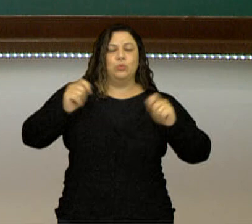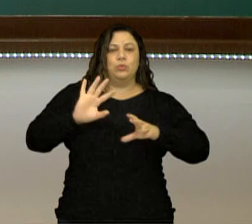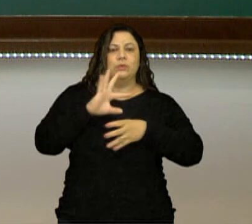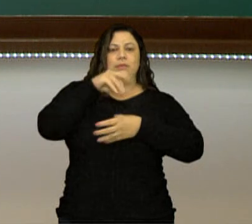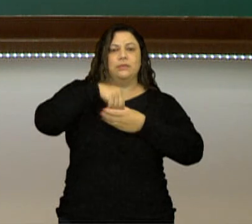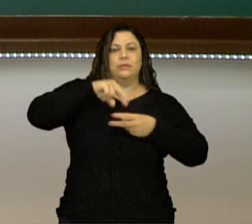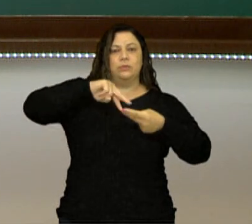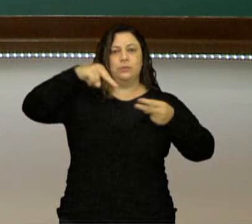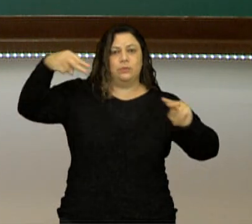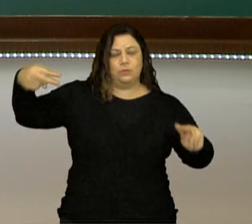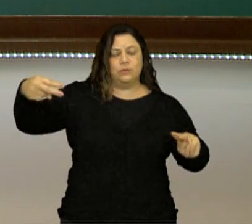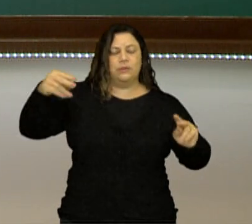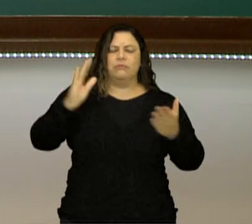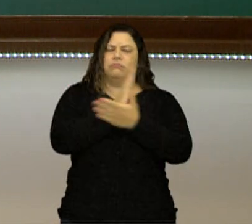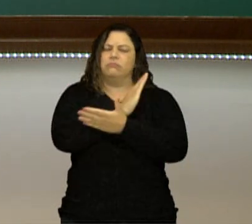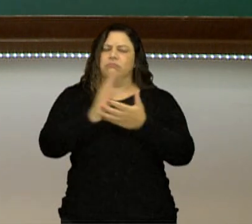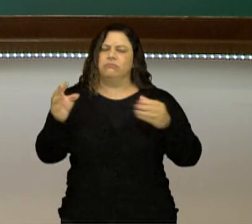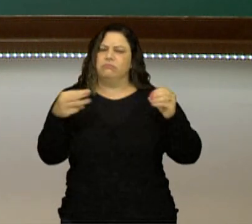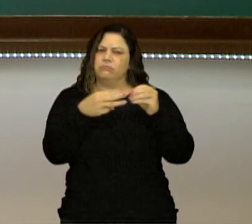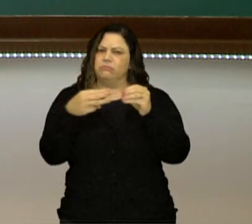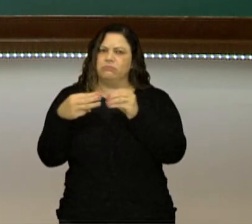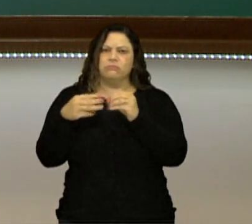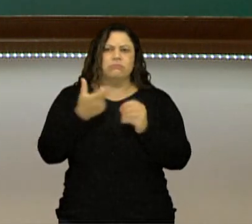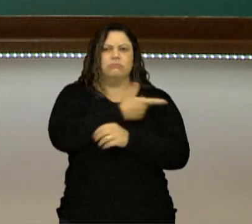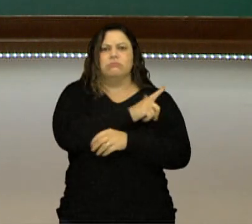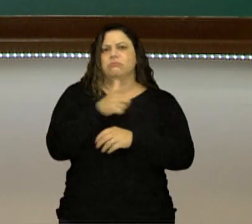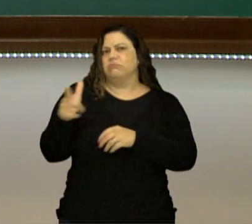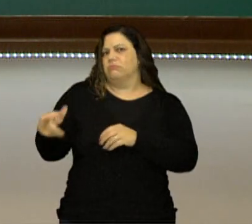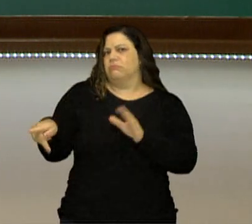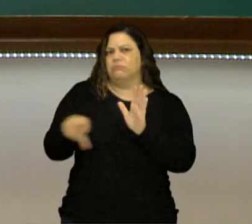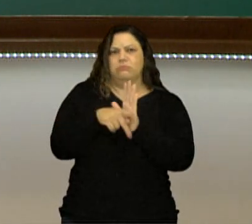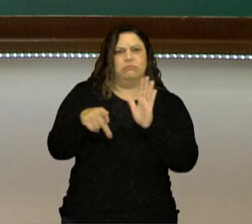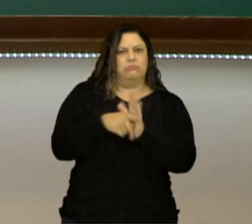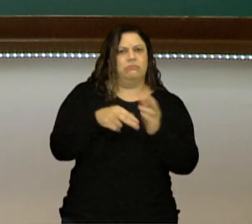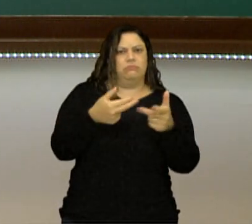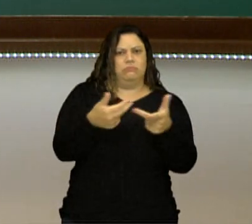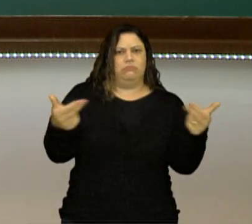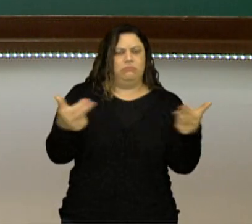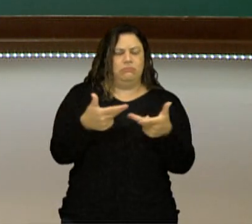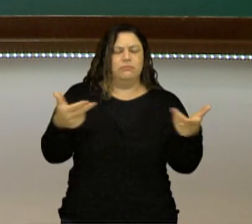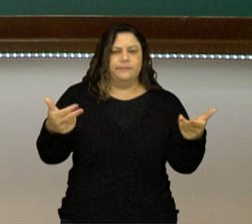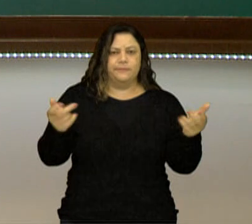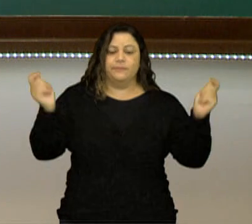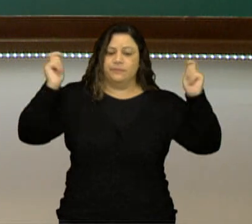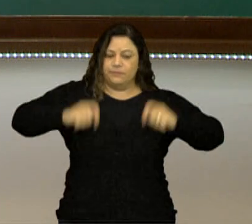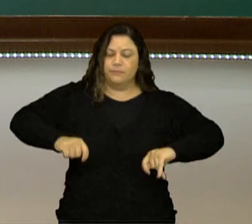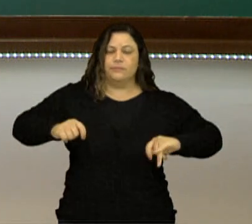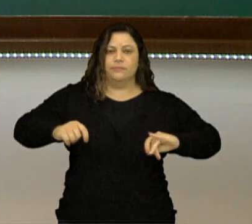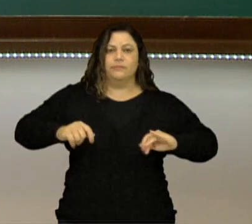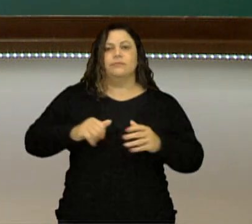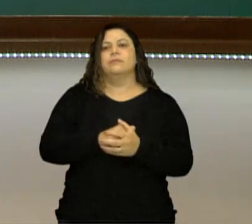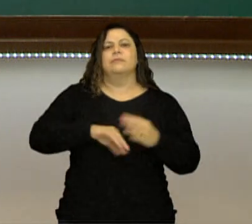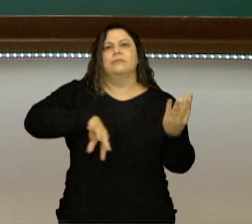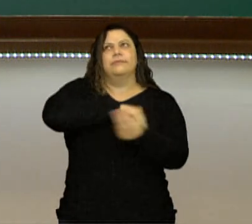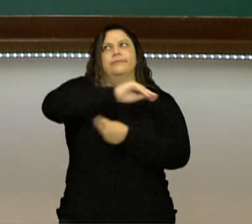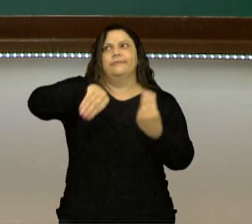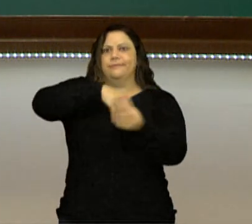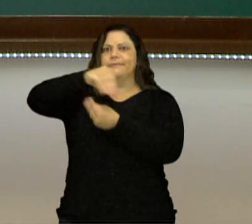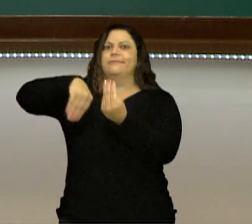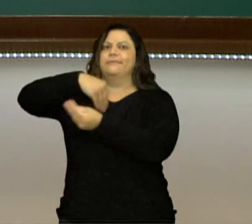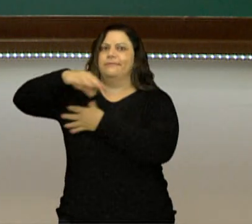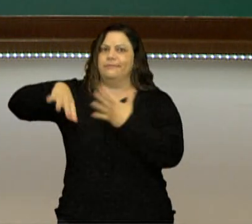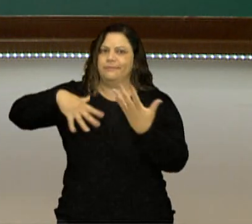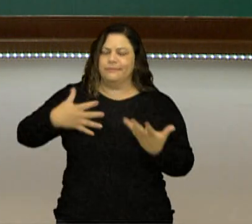DNA, algumas células que não teriam aquela propriedade iam produzir coisas que não teriam aquela competência, ia virar uma bagunça, né?